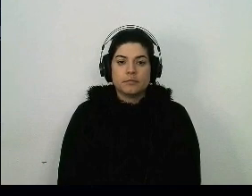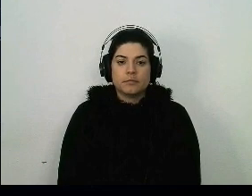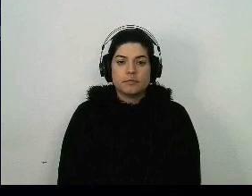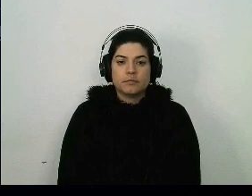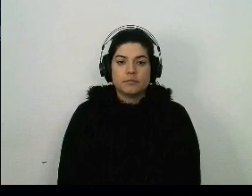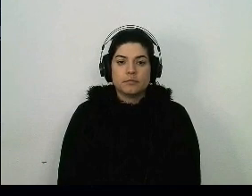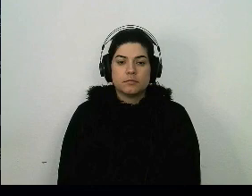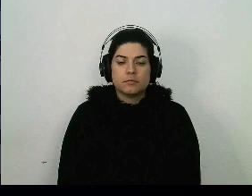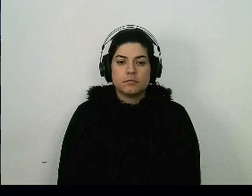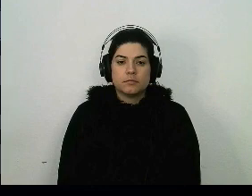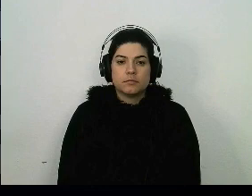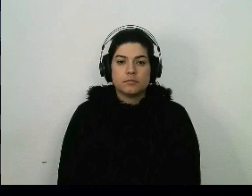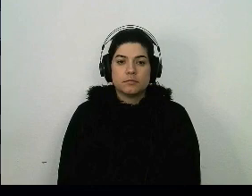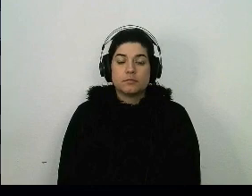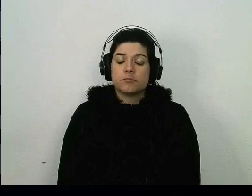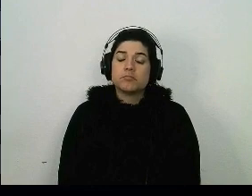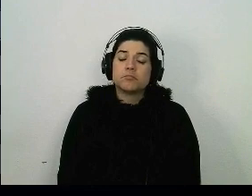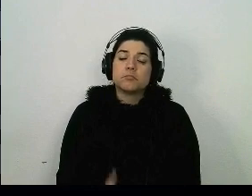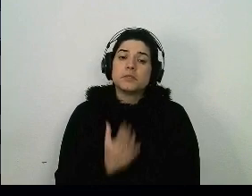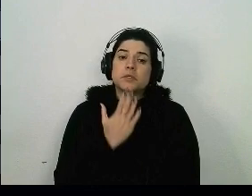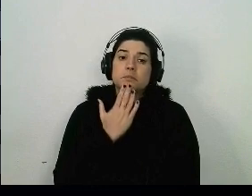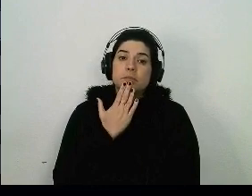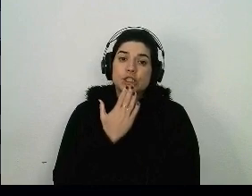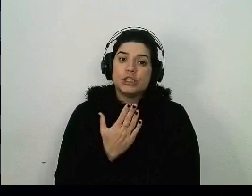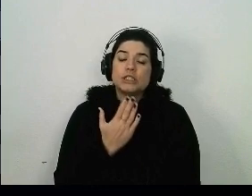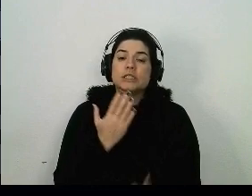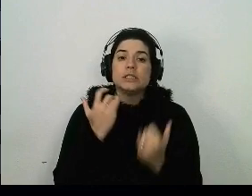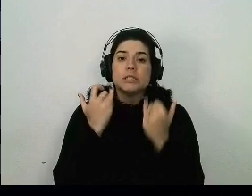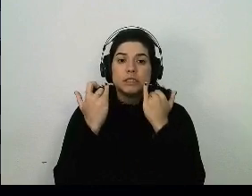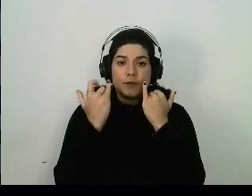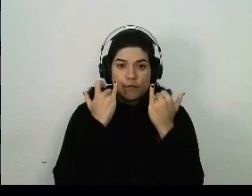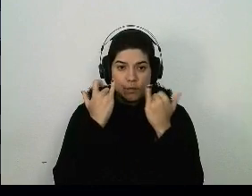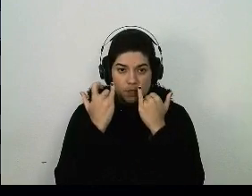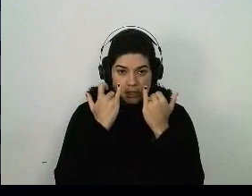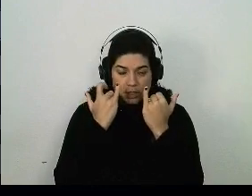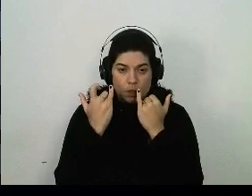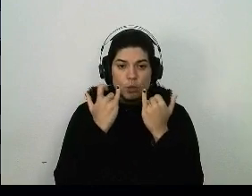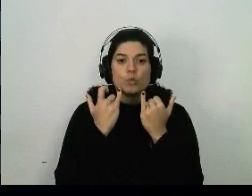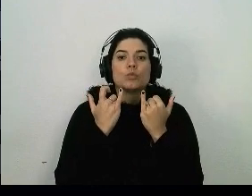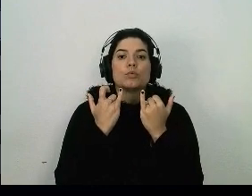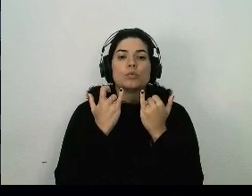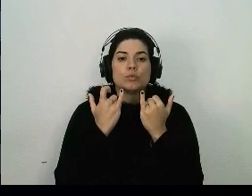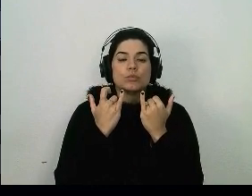Aqui ele vai pedir algumas informações básicas desse banco de dados.